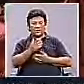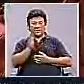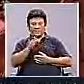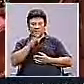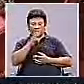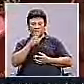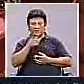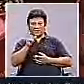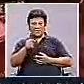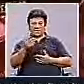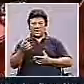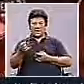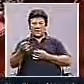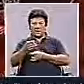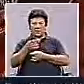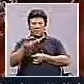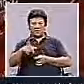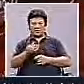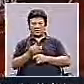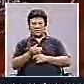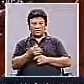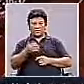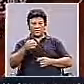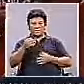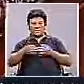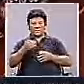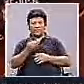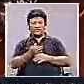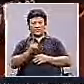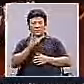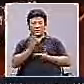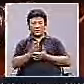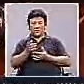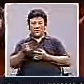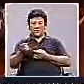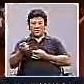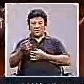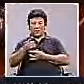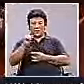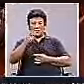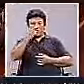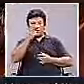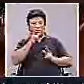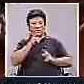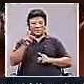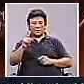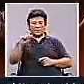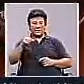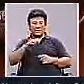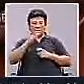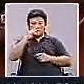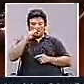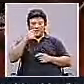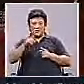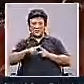explicar, já falámos aqui das competições, mas este festival, o Motor Festival, não é só para competir, também é para os curiosos. Exatamente, e mesmo para quem não